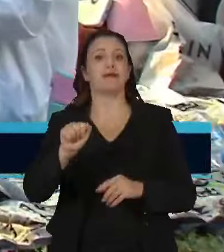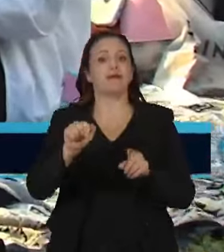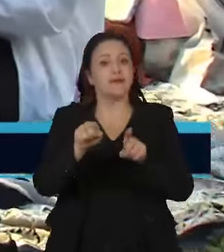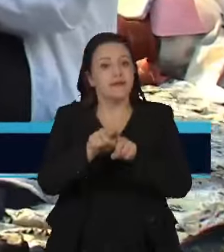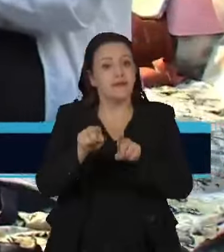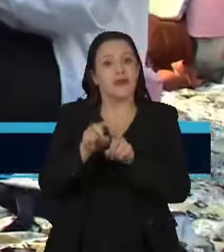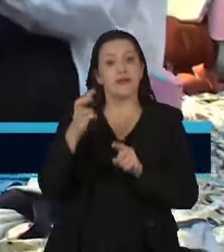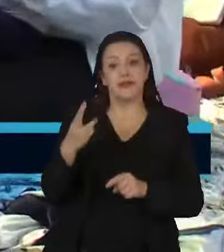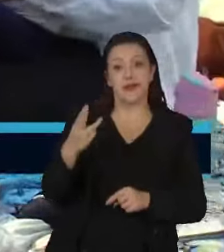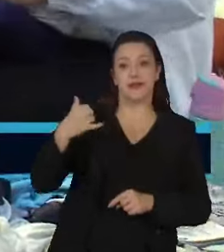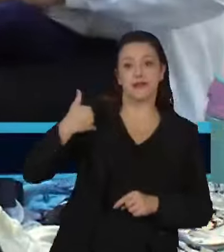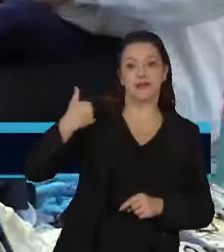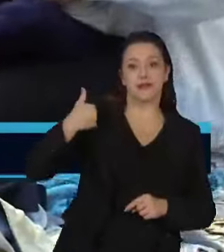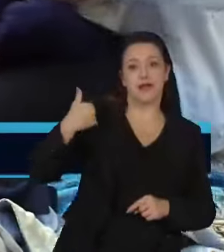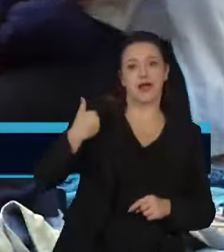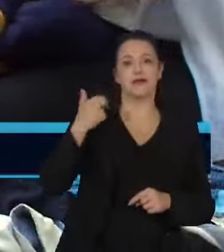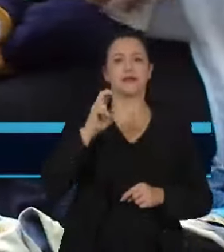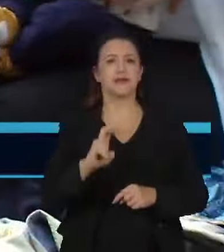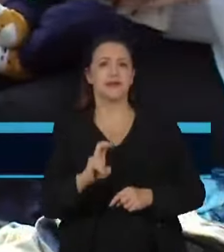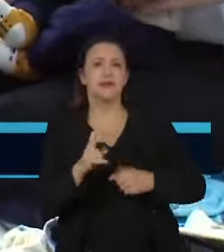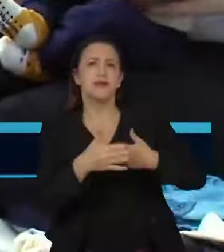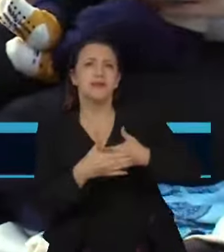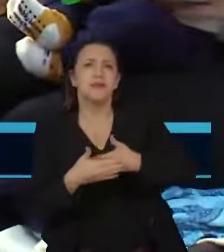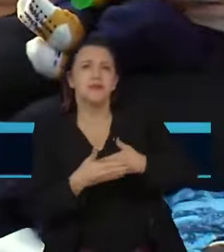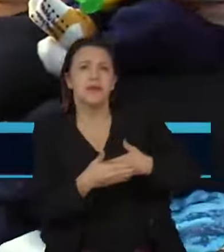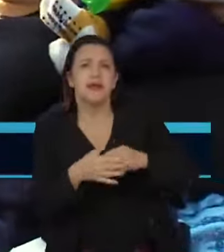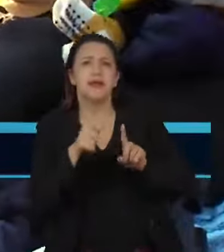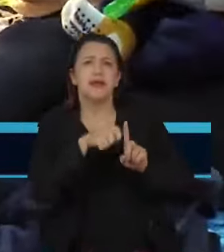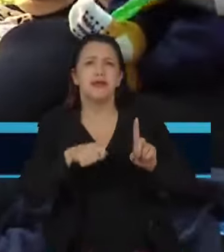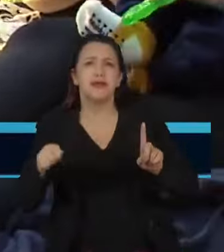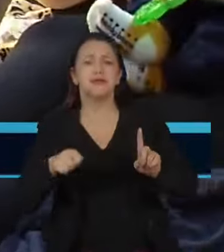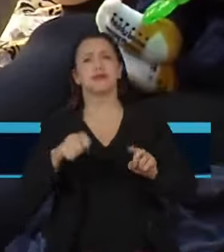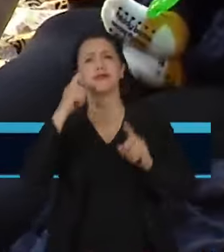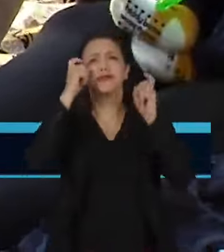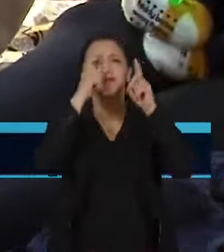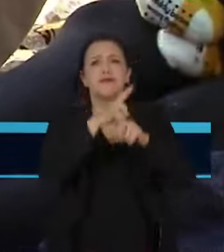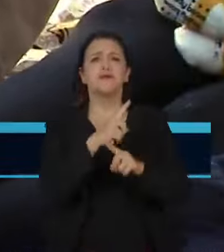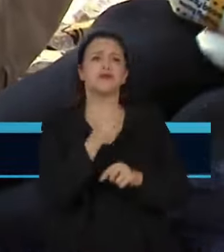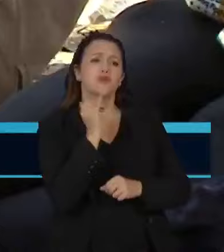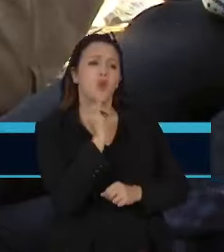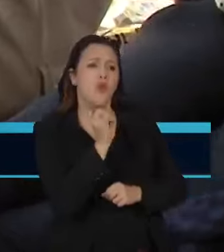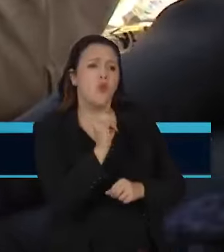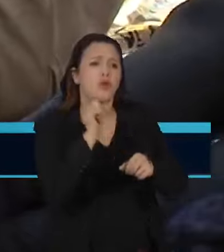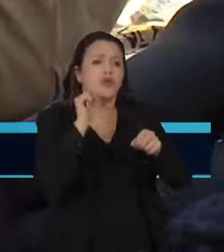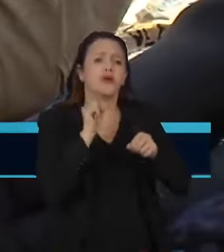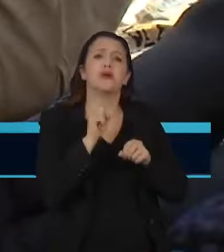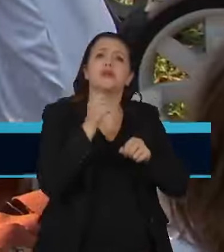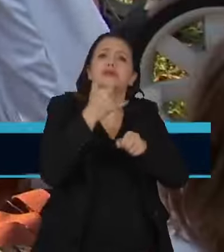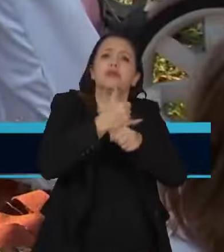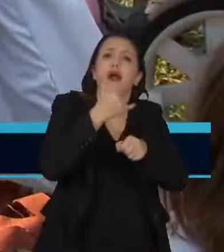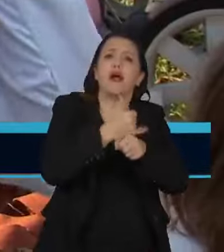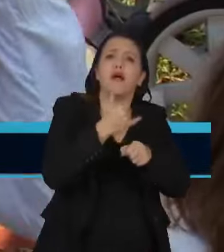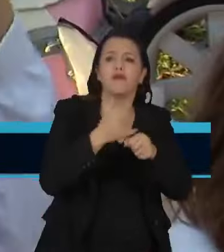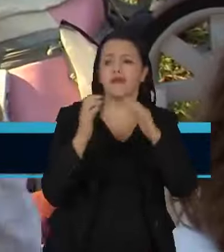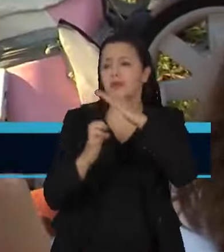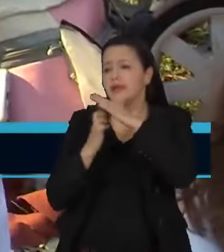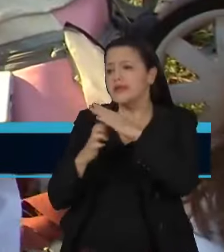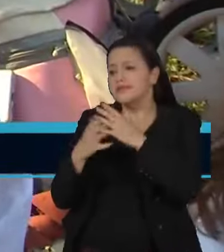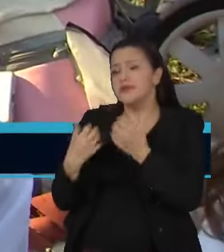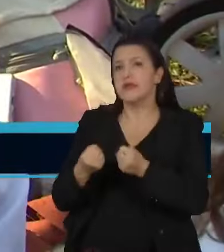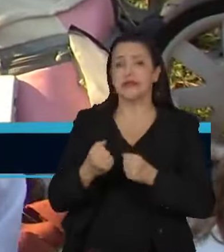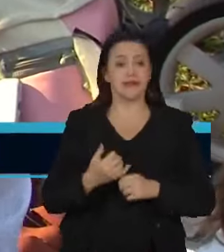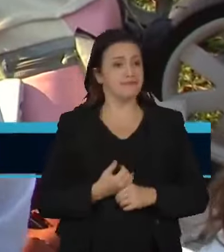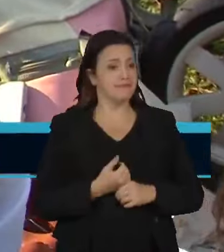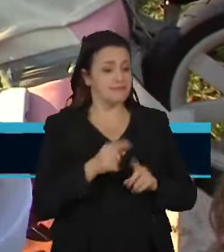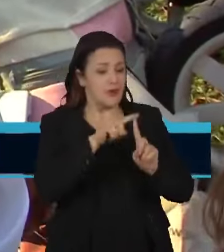novo teve receio de contar ao chefe mesmo trabalhando em uma empresa considerada acolhedora quando eu falei sobre a